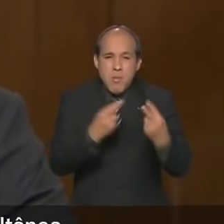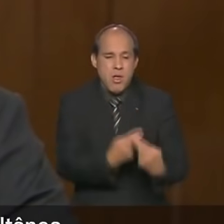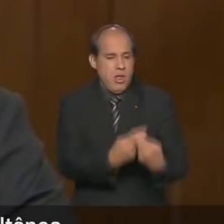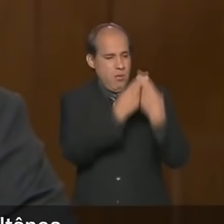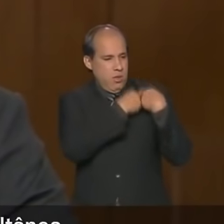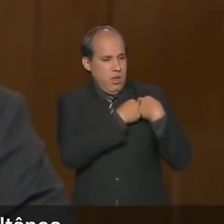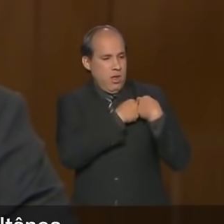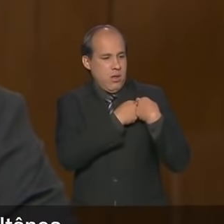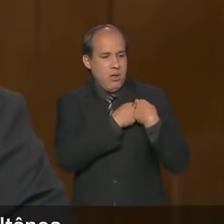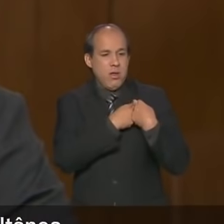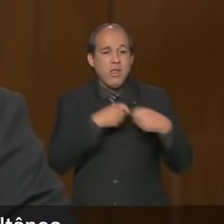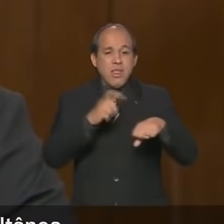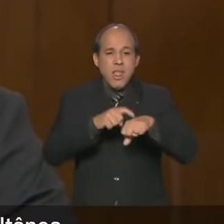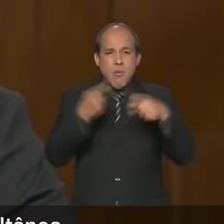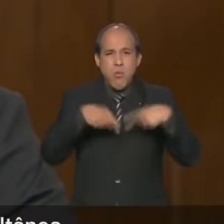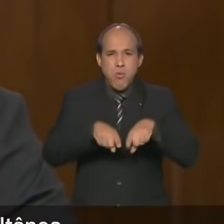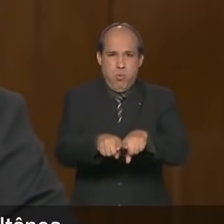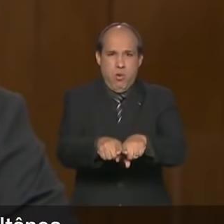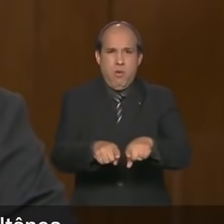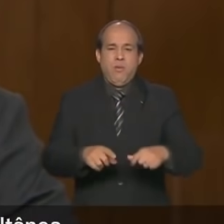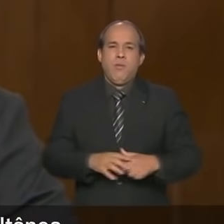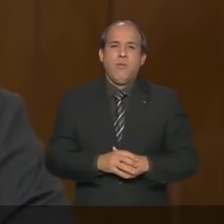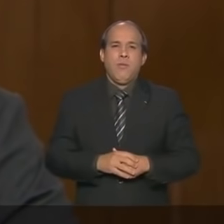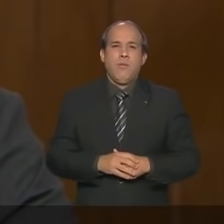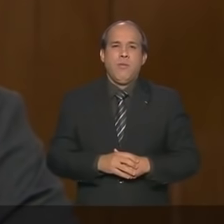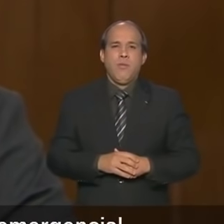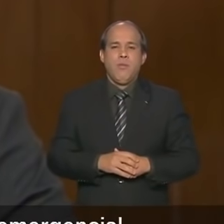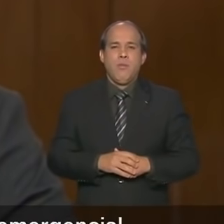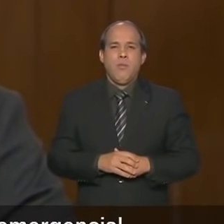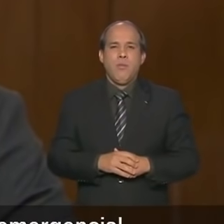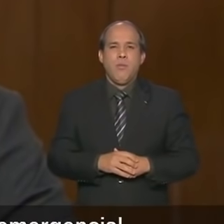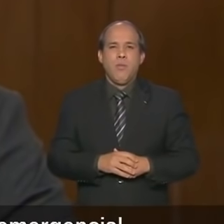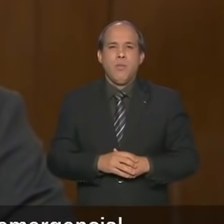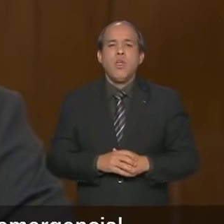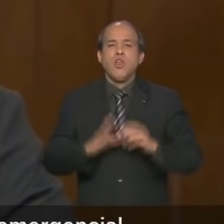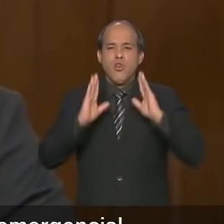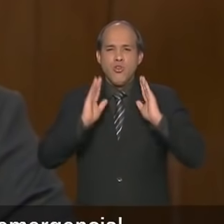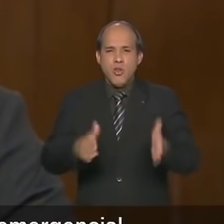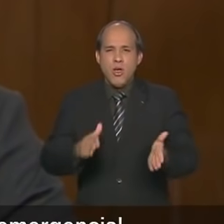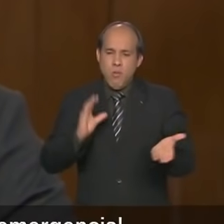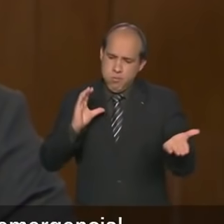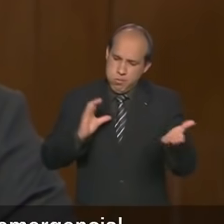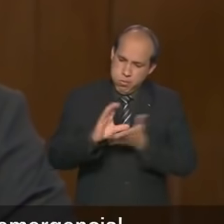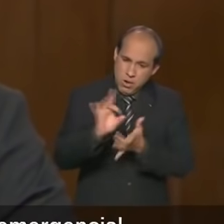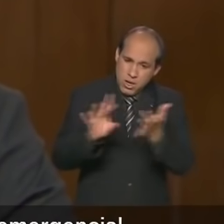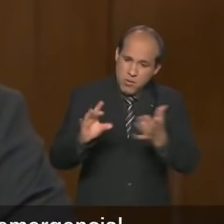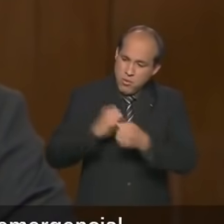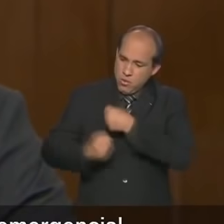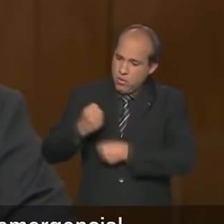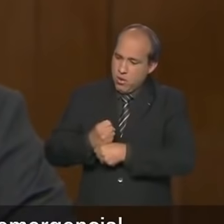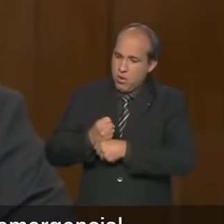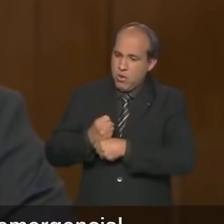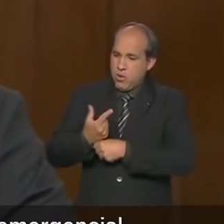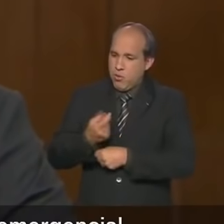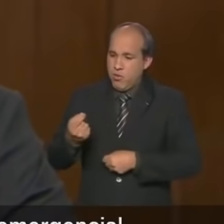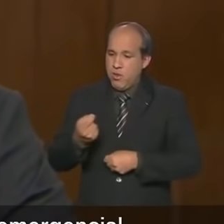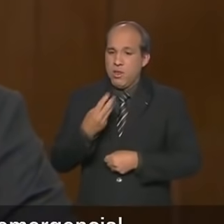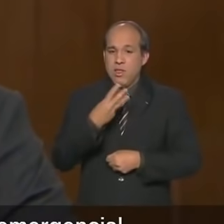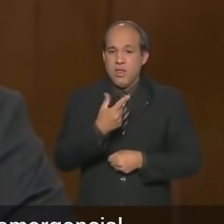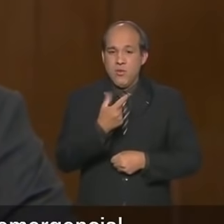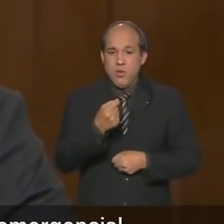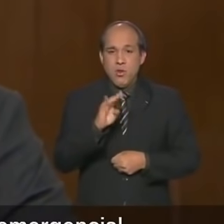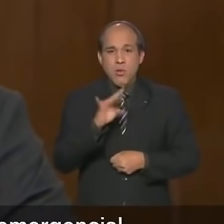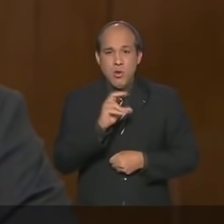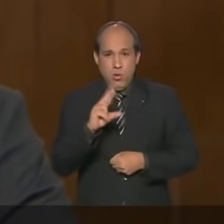mesma responsabilidade e de forma simultânea quem destinamos em 2020 320 milhões